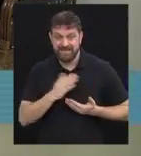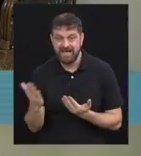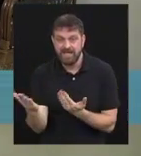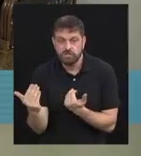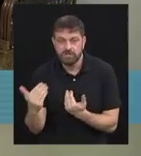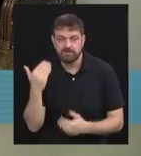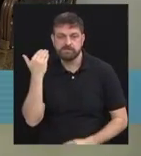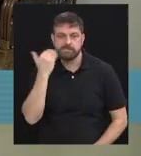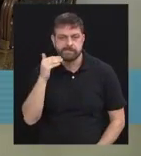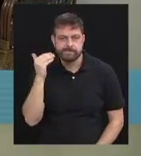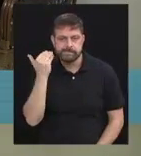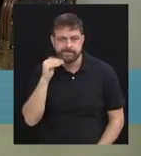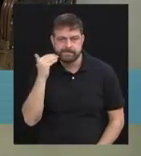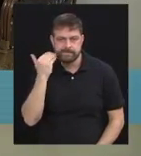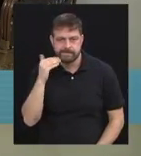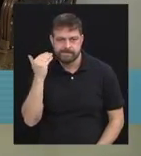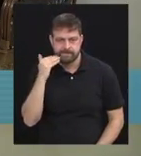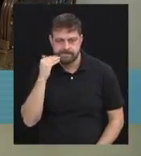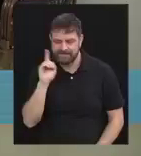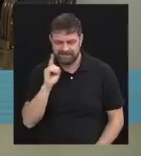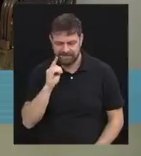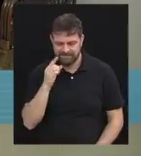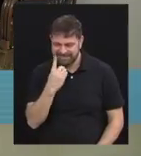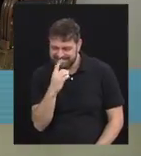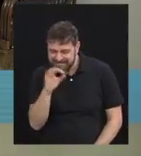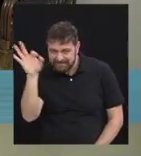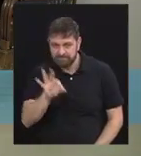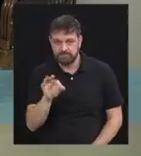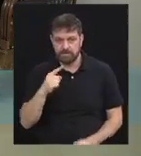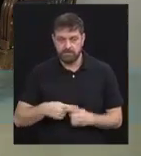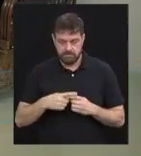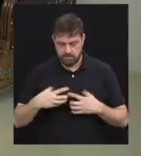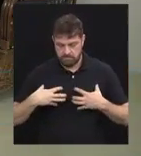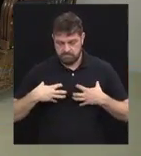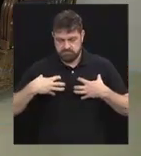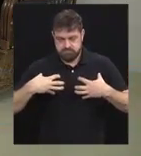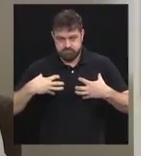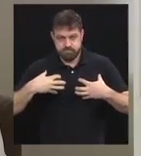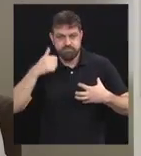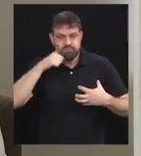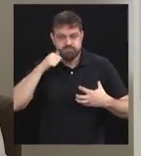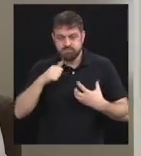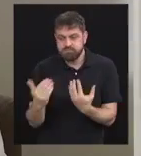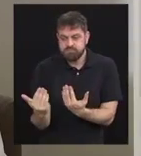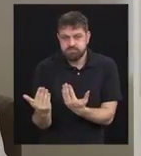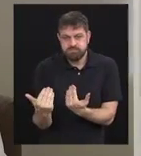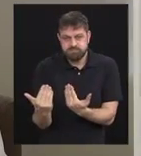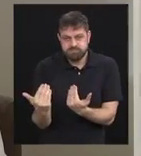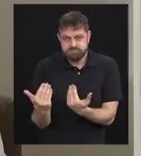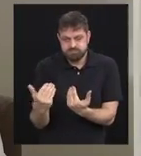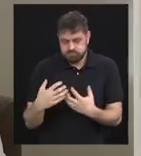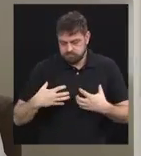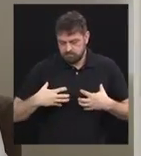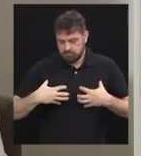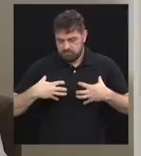que a mamografia falha na mulher mais jovem? Porque a mama da mulher mais jovem, ela é muito densa, ela